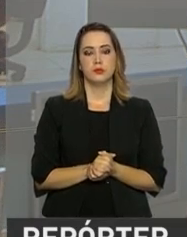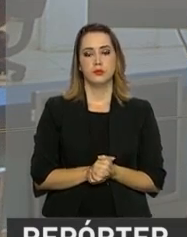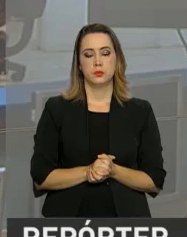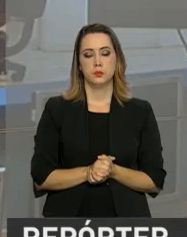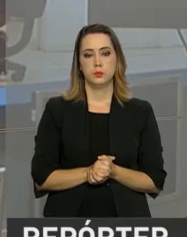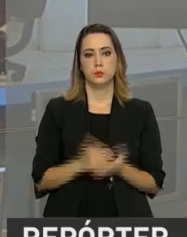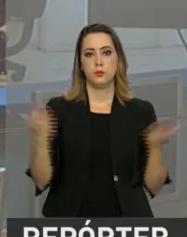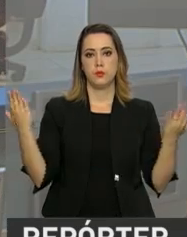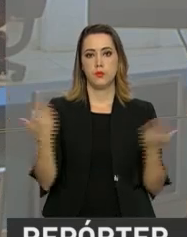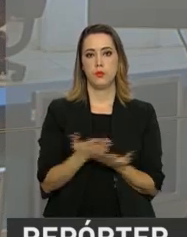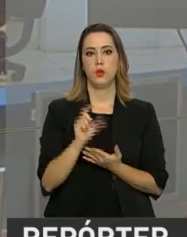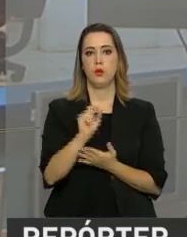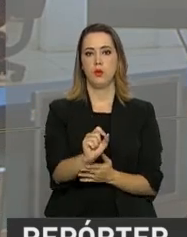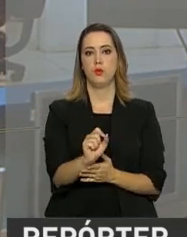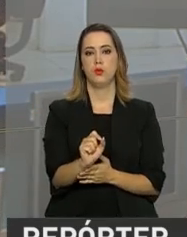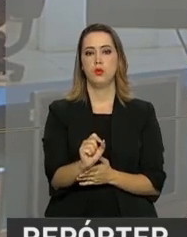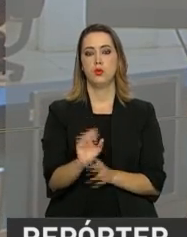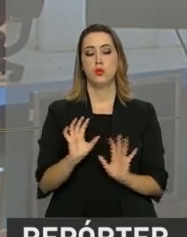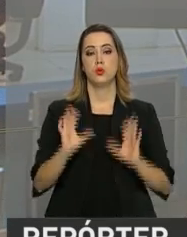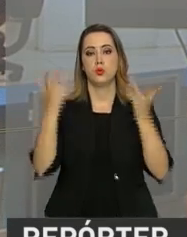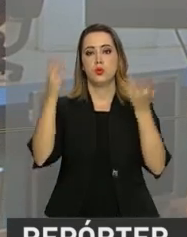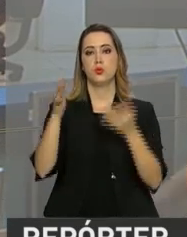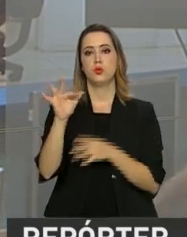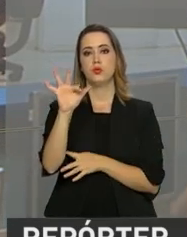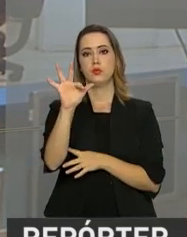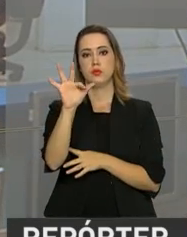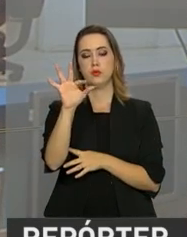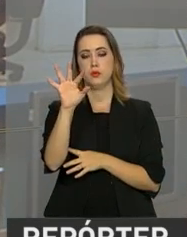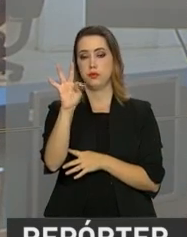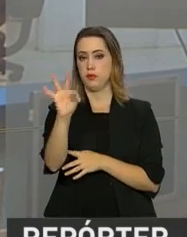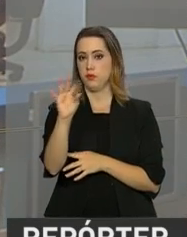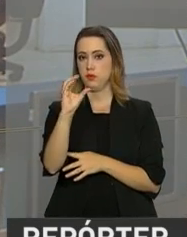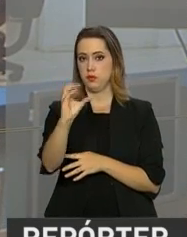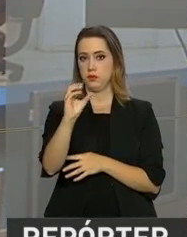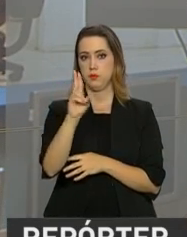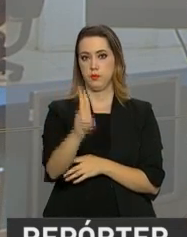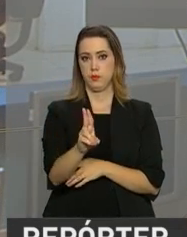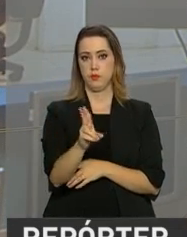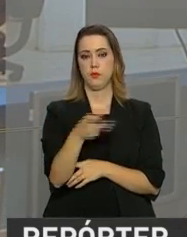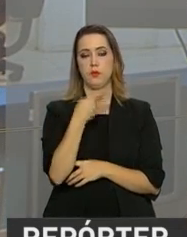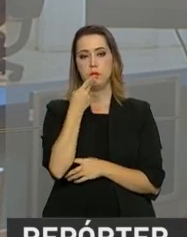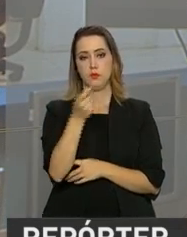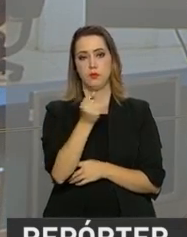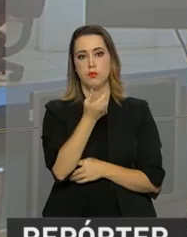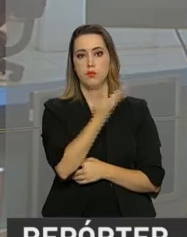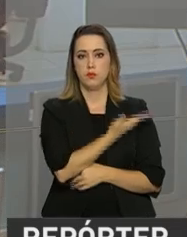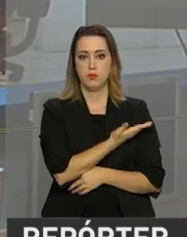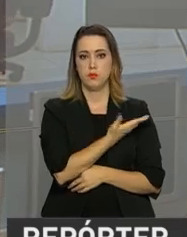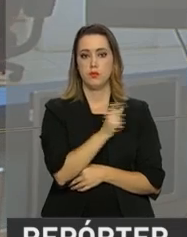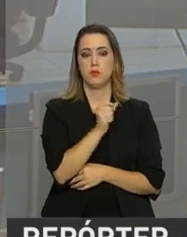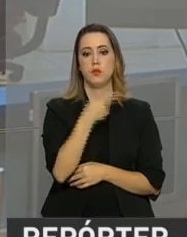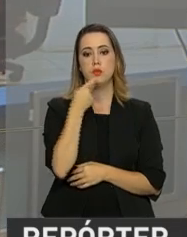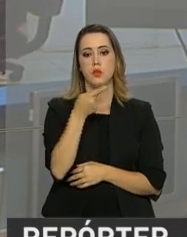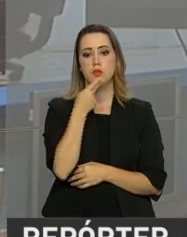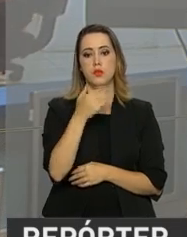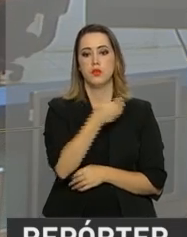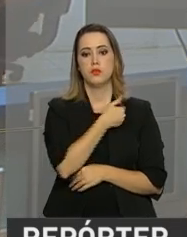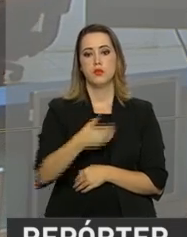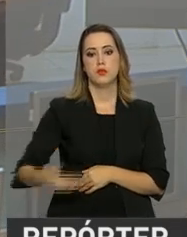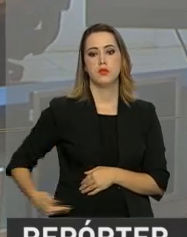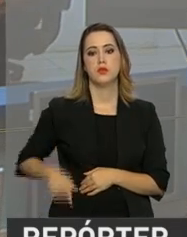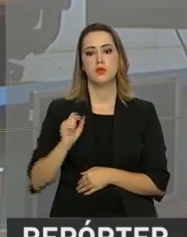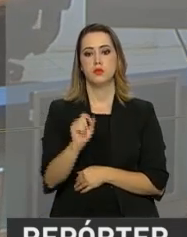ainda em em um evento no TCU o presidente Michel Temer como acabamos de ver na reportagem de João Pedro Neto disse que o governo tem